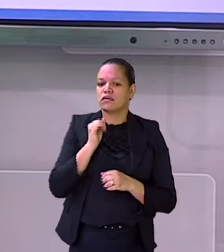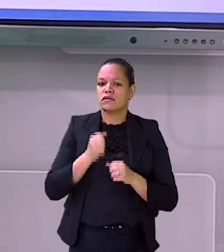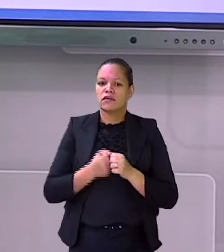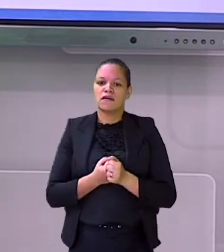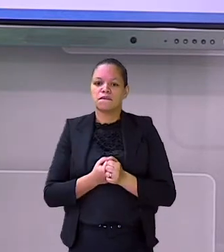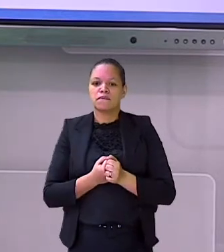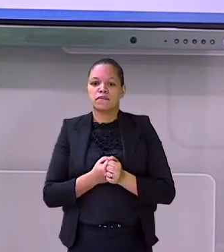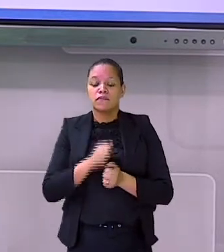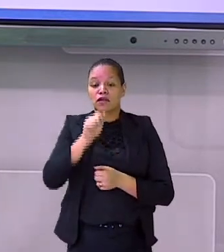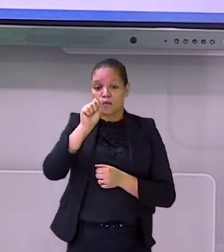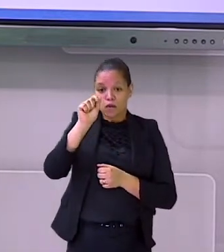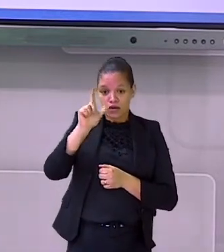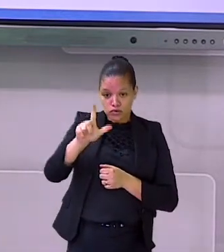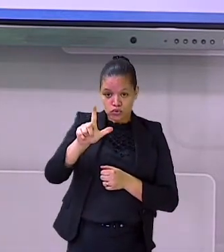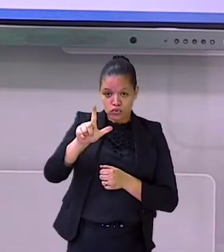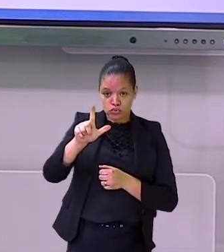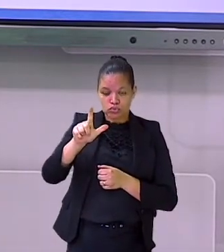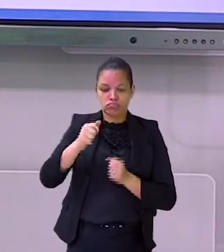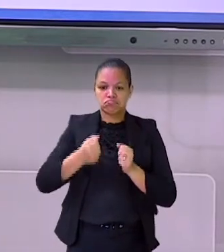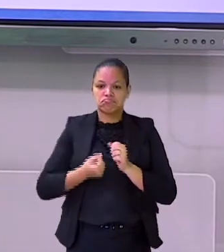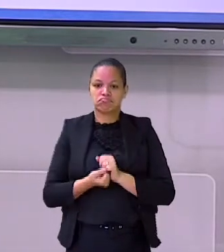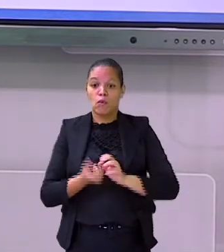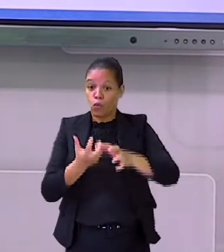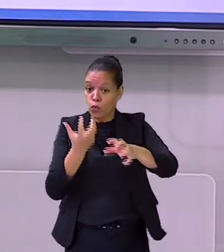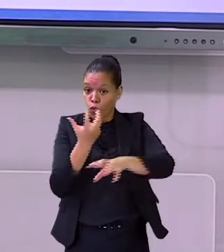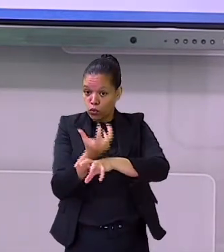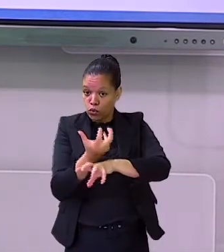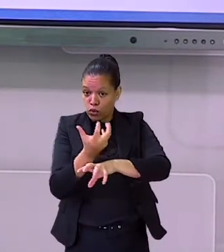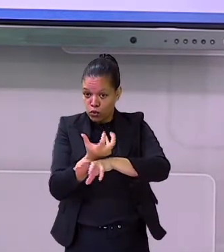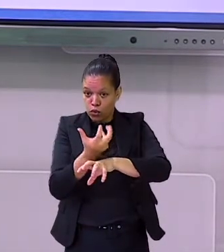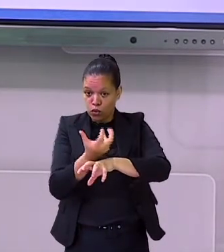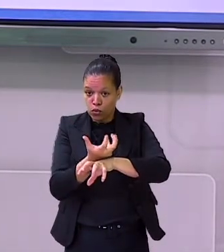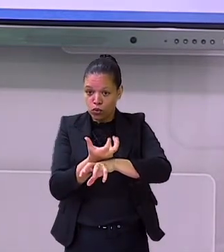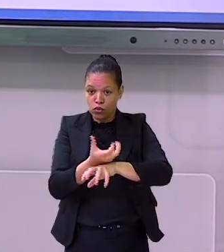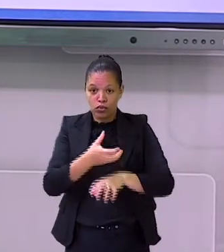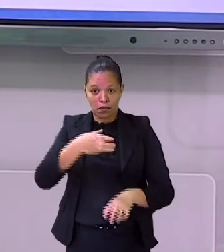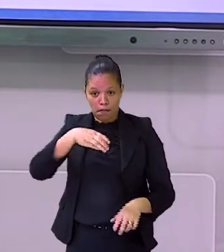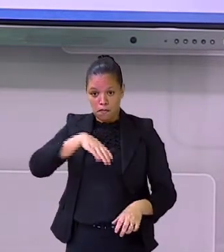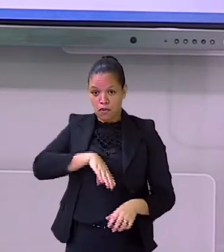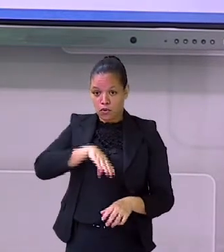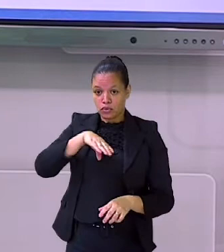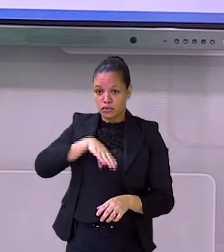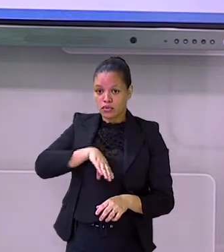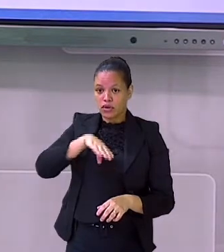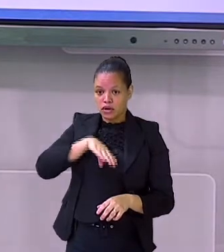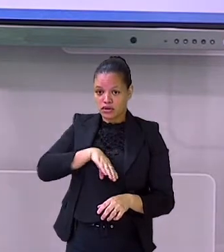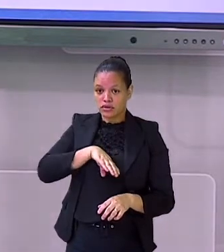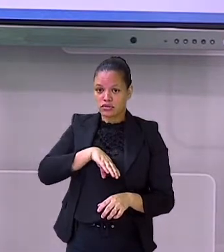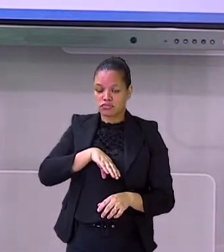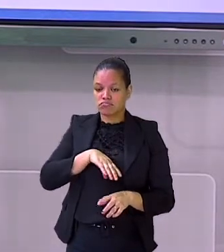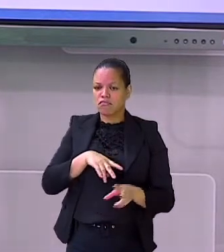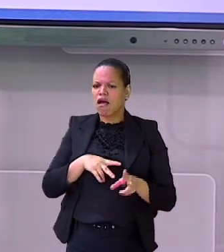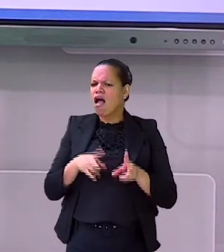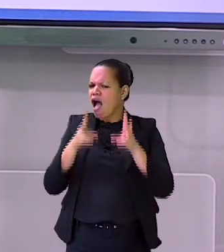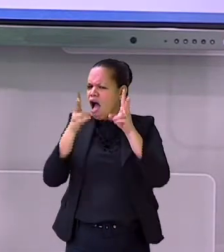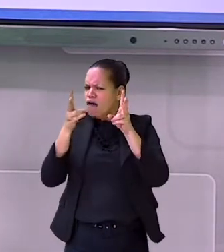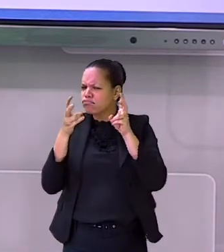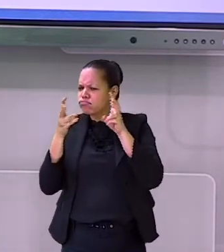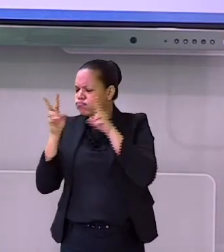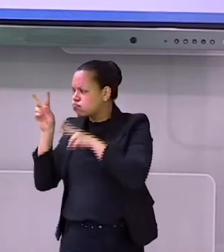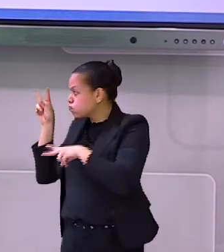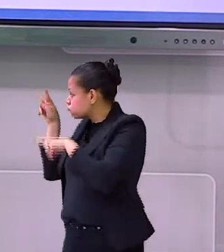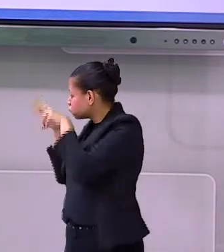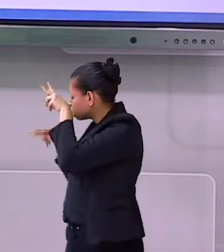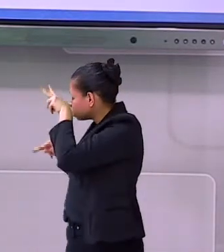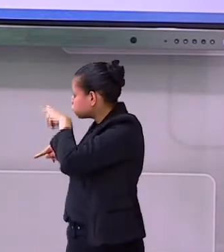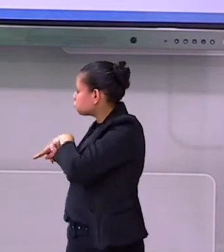azul aqui fosse língua portuguesa. Só de olhar na legenda aqui, estaria o azul escuro escrito